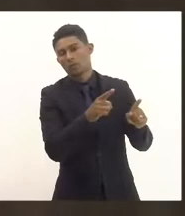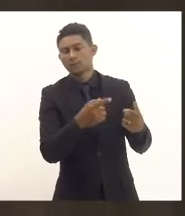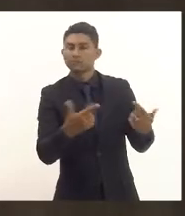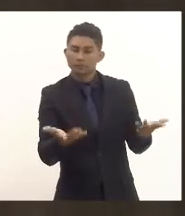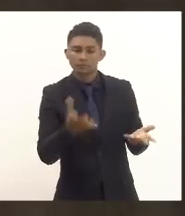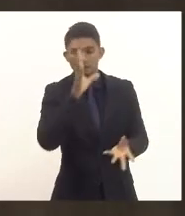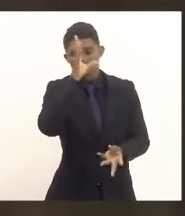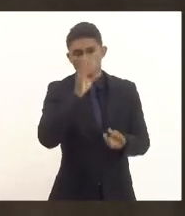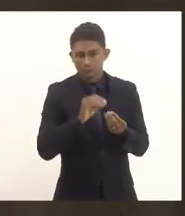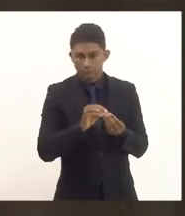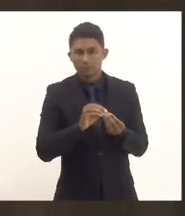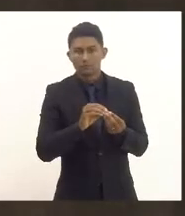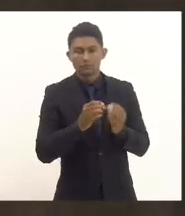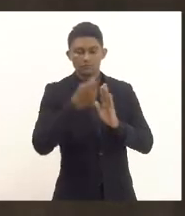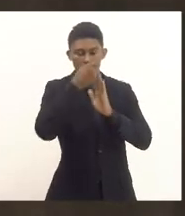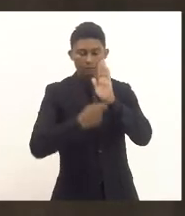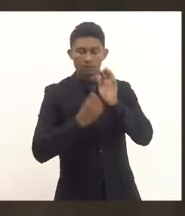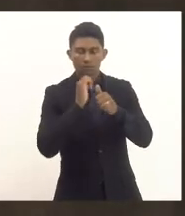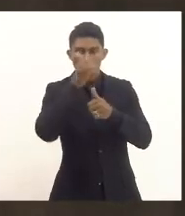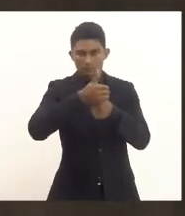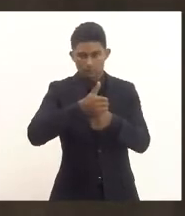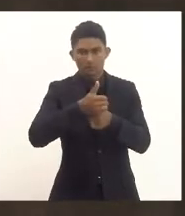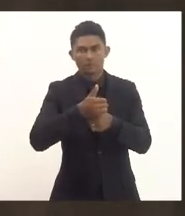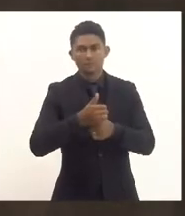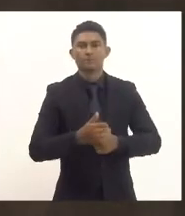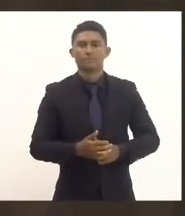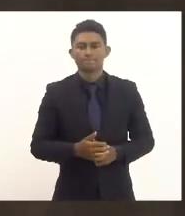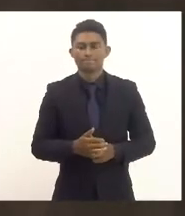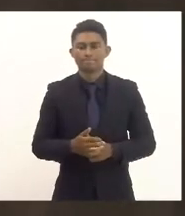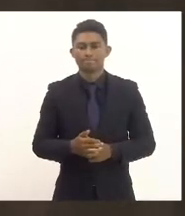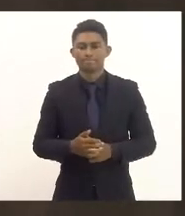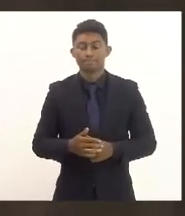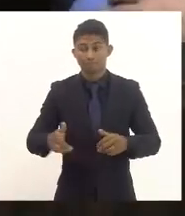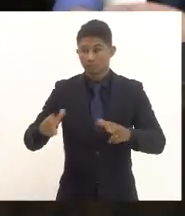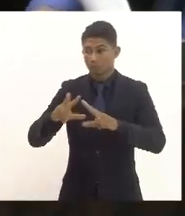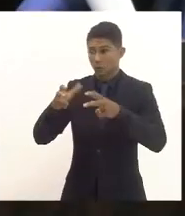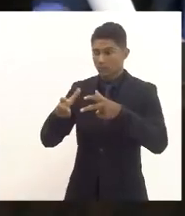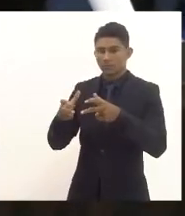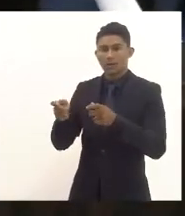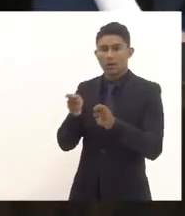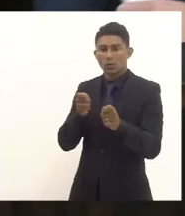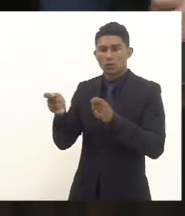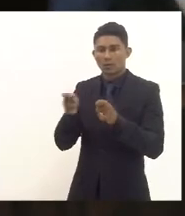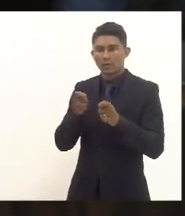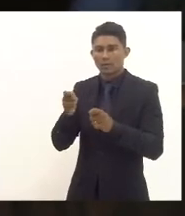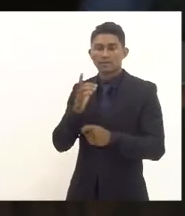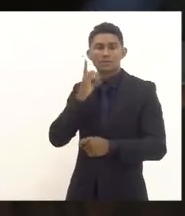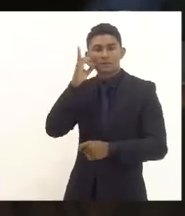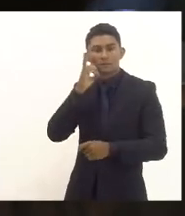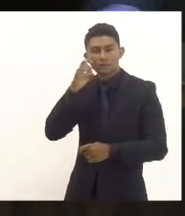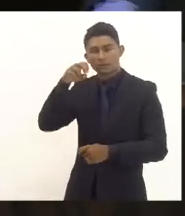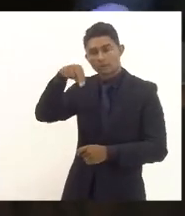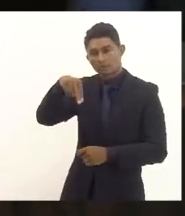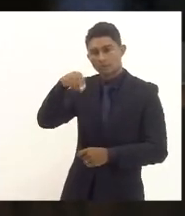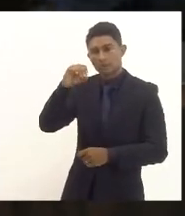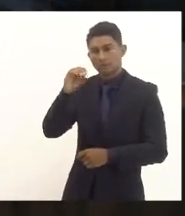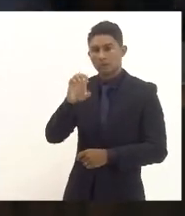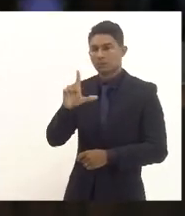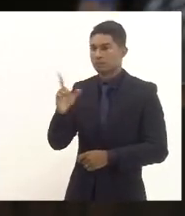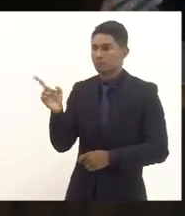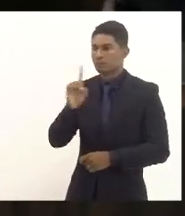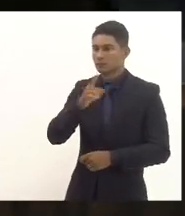concluindo o substitutivo e pela comissão de Economia Deputado Noel de Carvalho